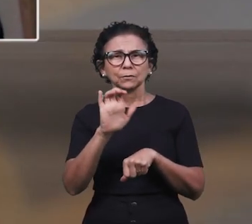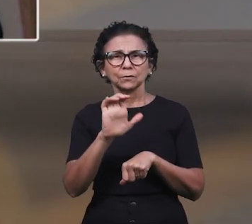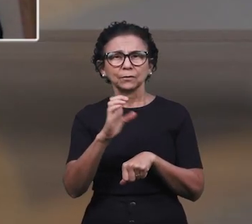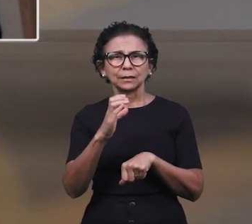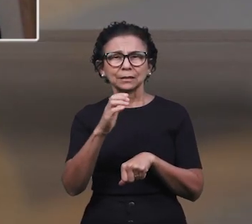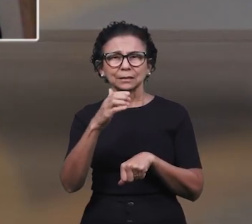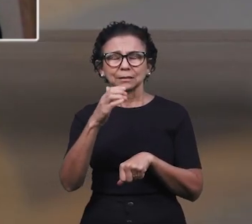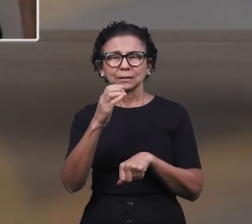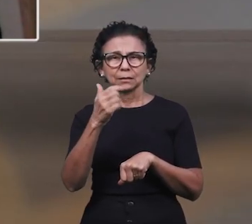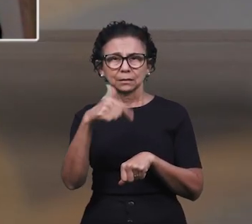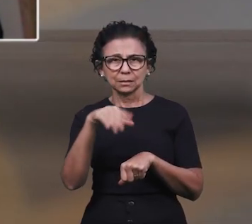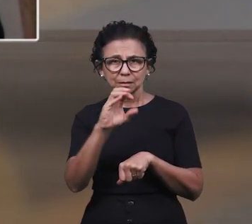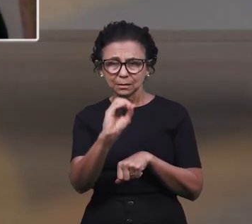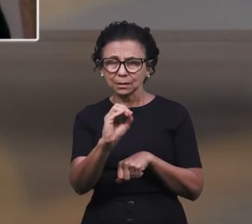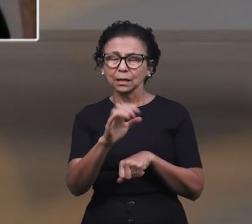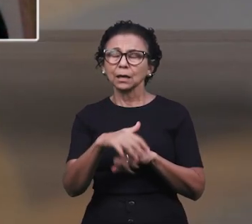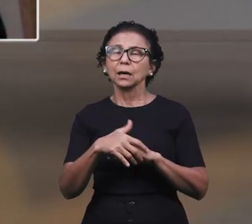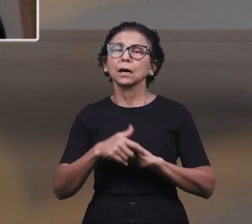que são